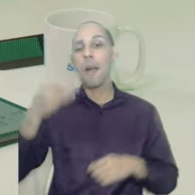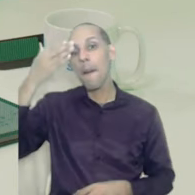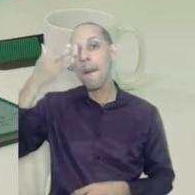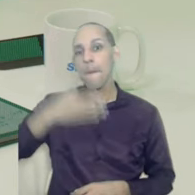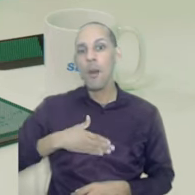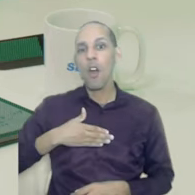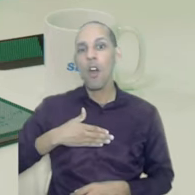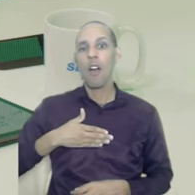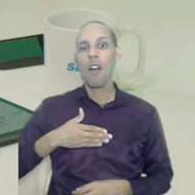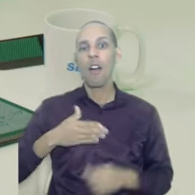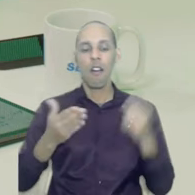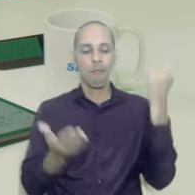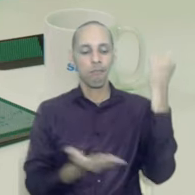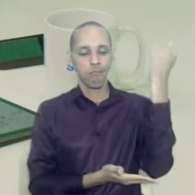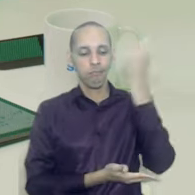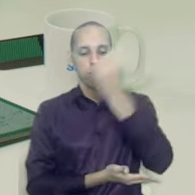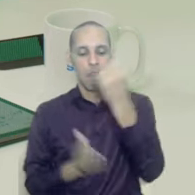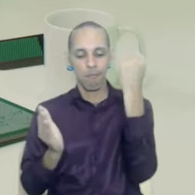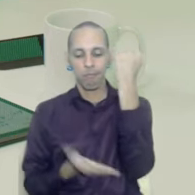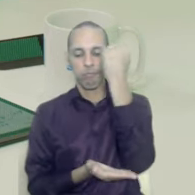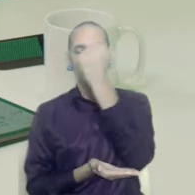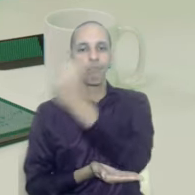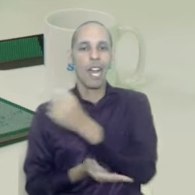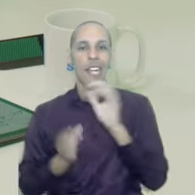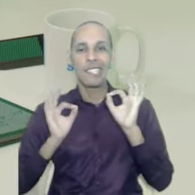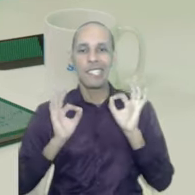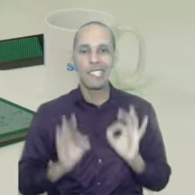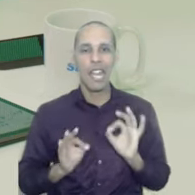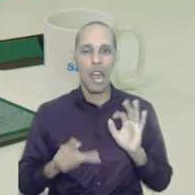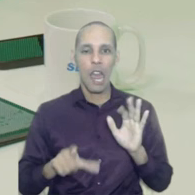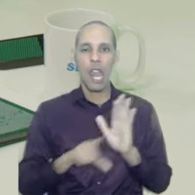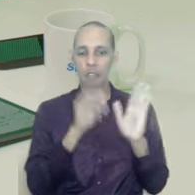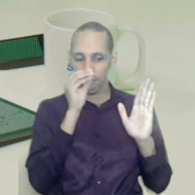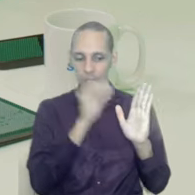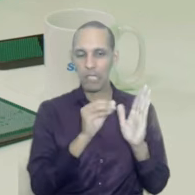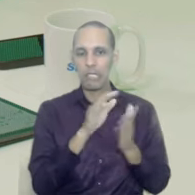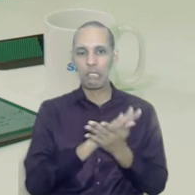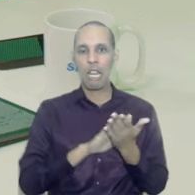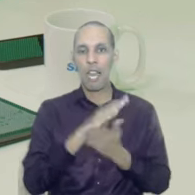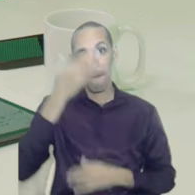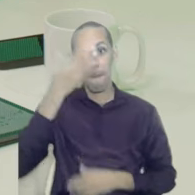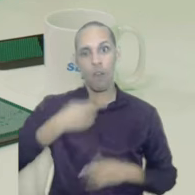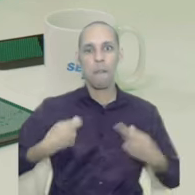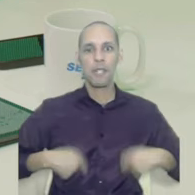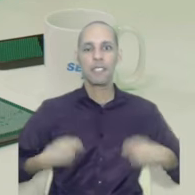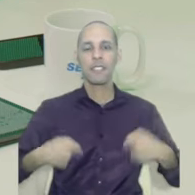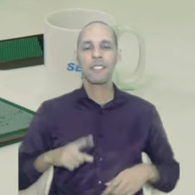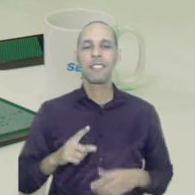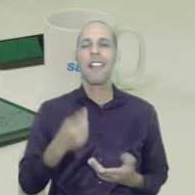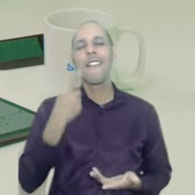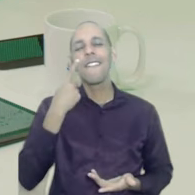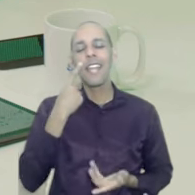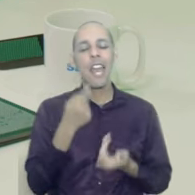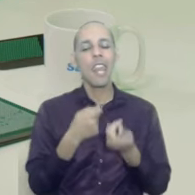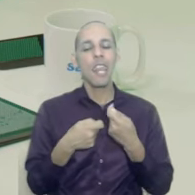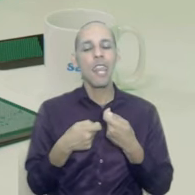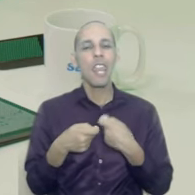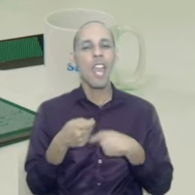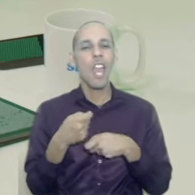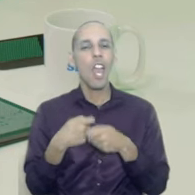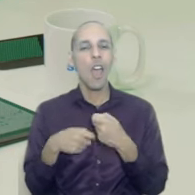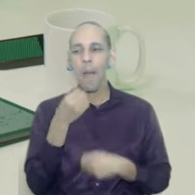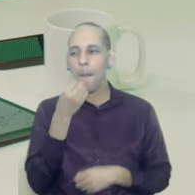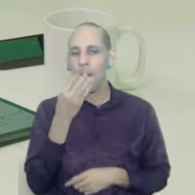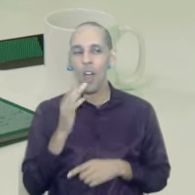ilegal nós vimos uma oportunidade de negócio pro produtor rural independente do tamanho dele mas sempre pensando no